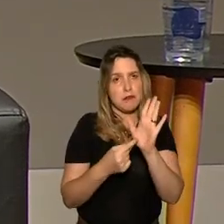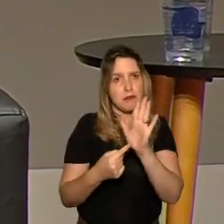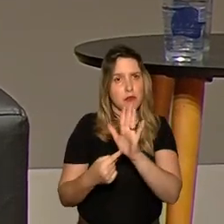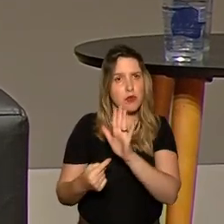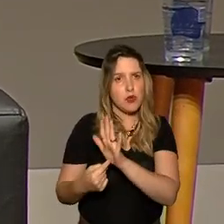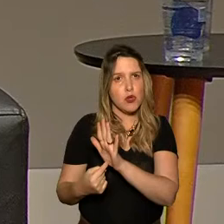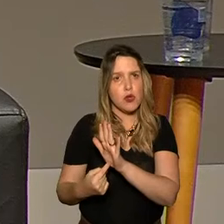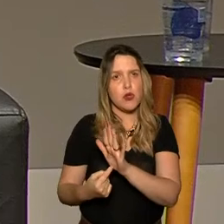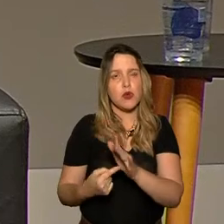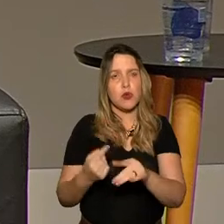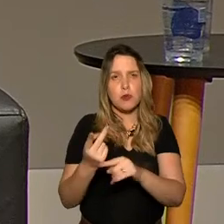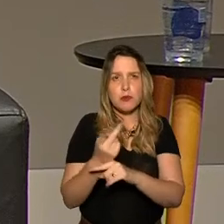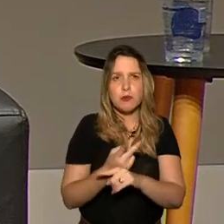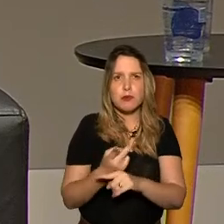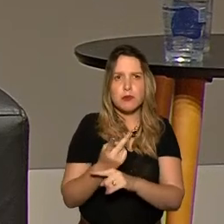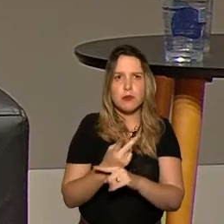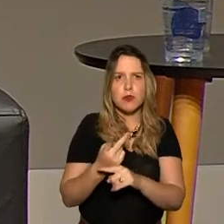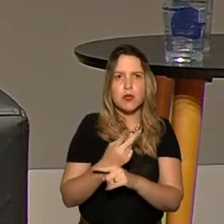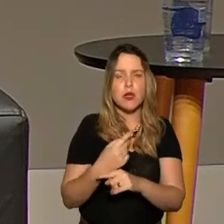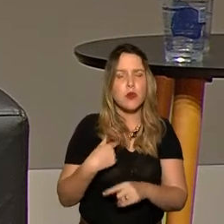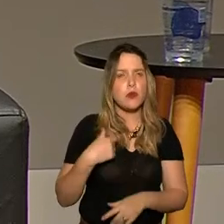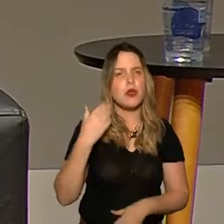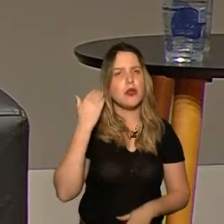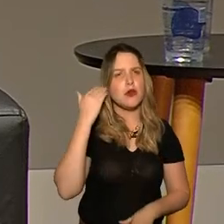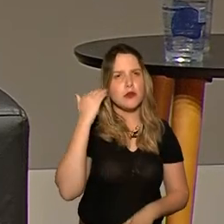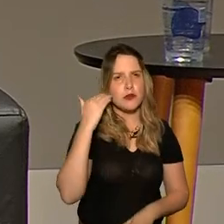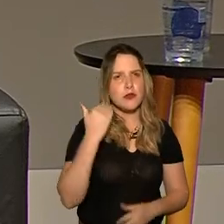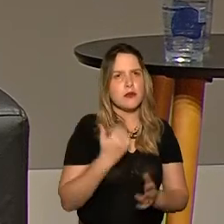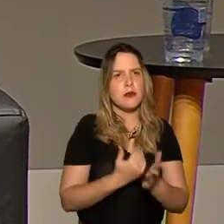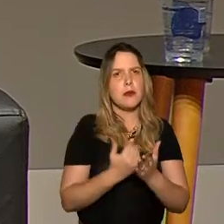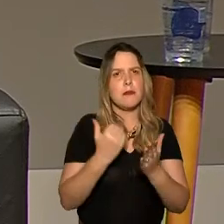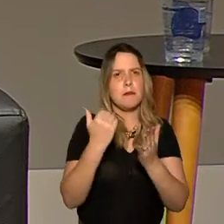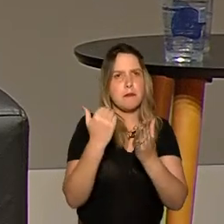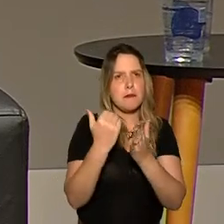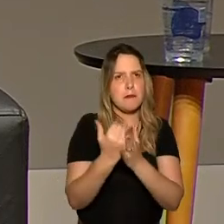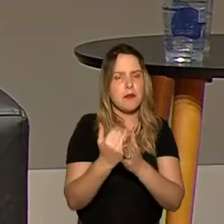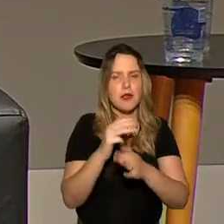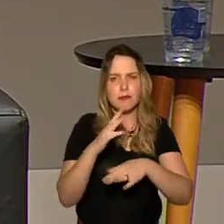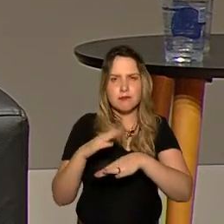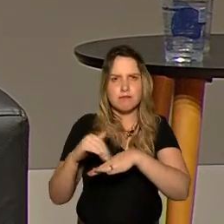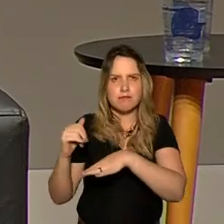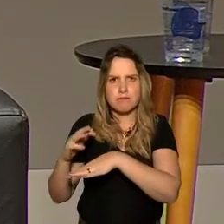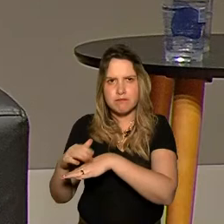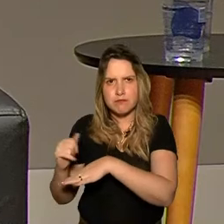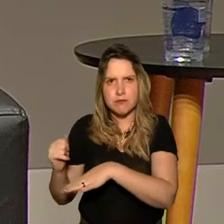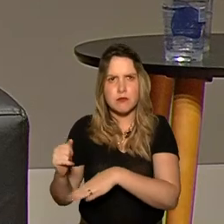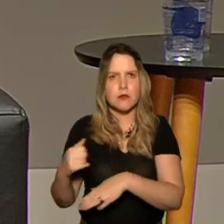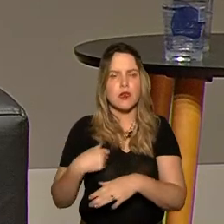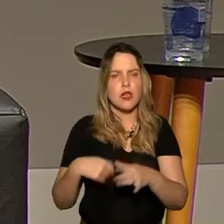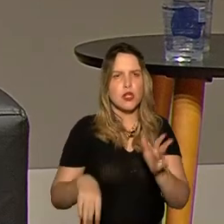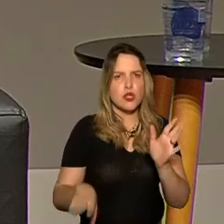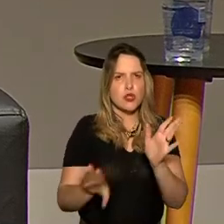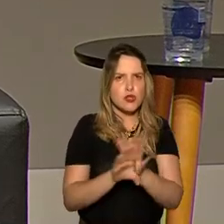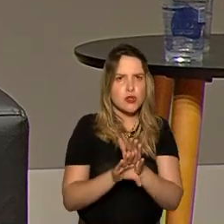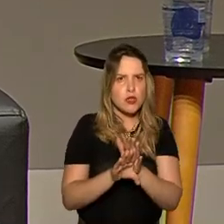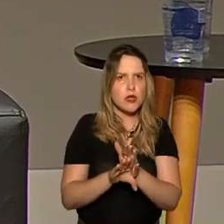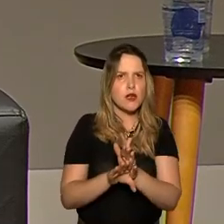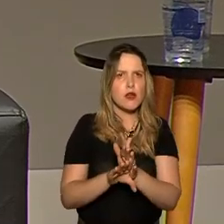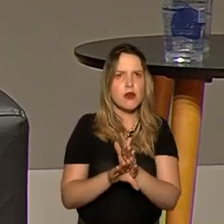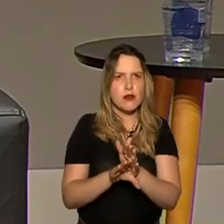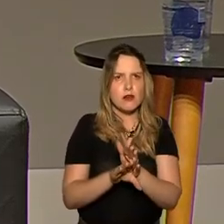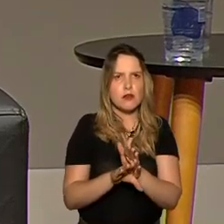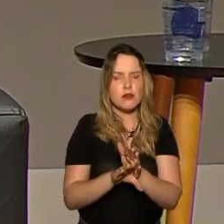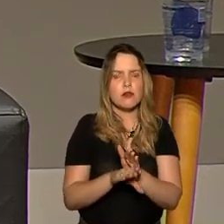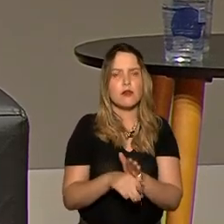tava me confrontando com o que eu entendo ser o Mais do Mesmo na chamadas visitas agendadas com públicos escolares